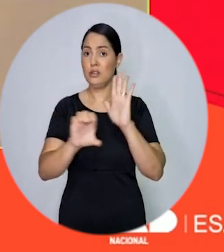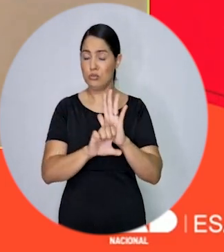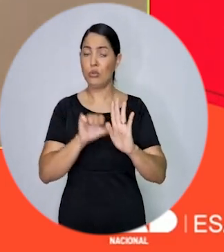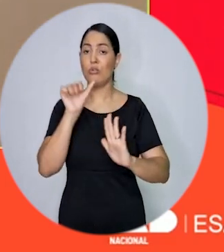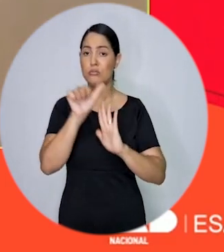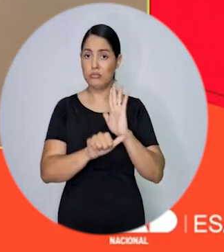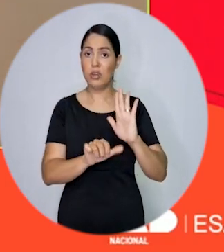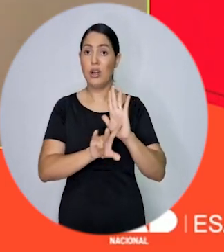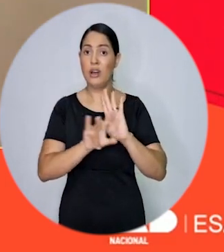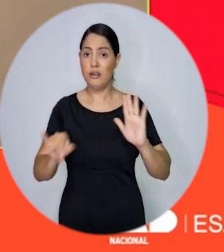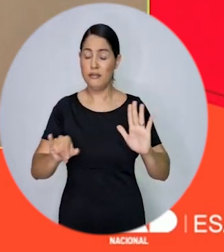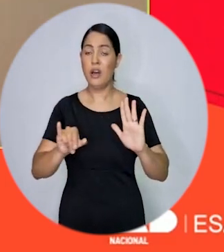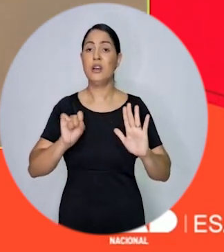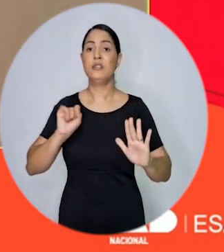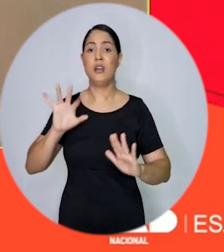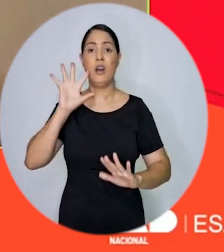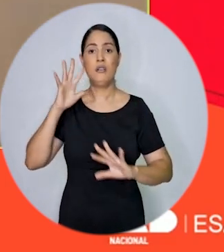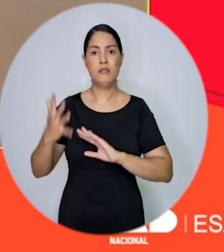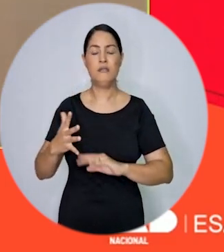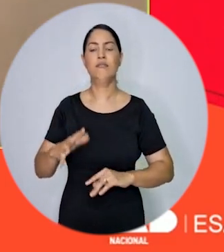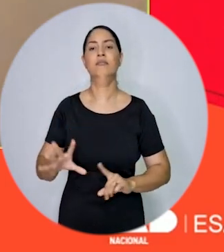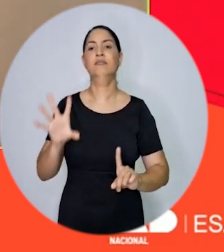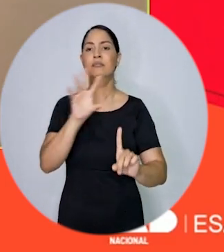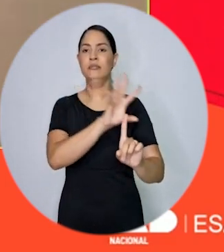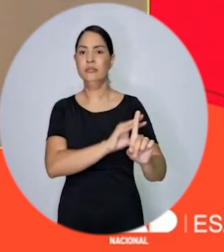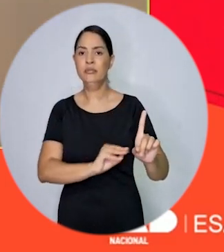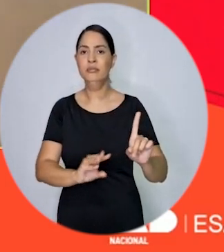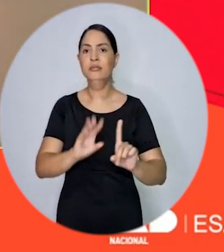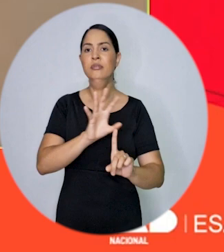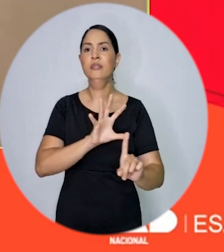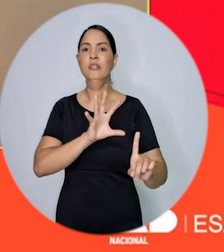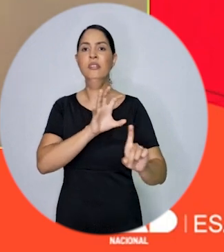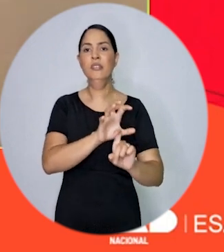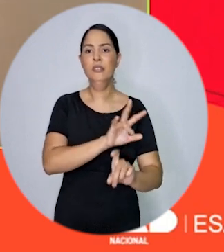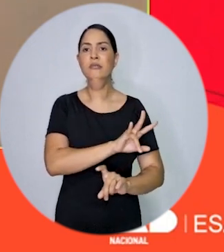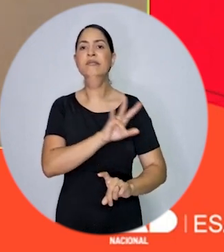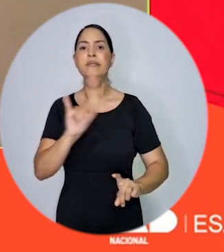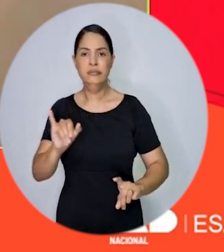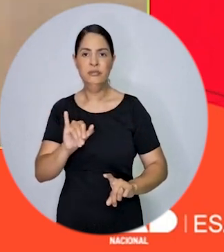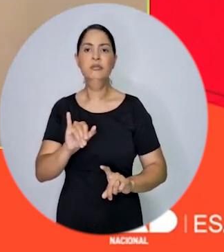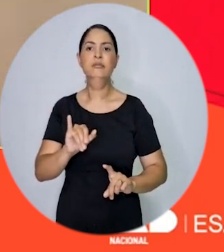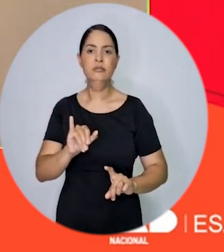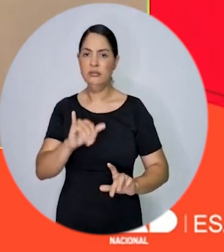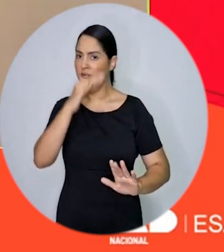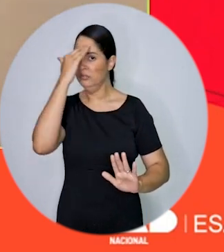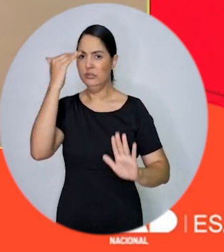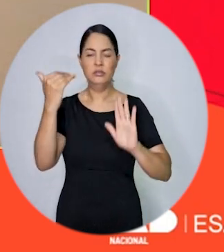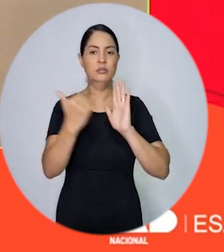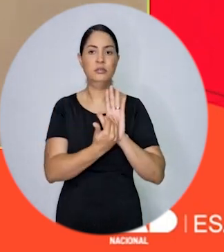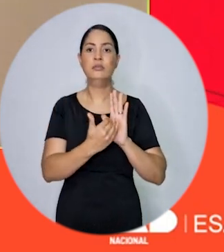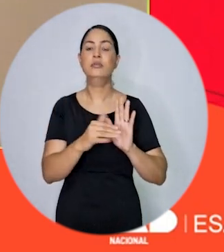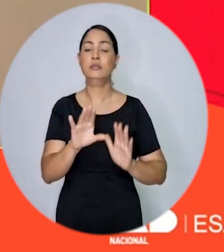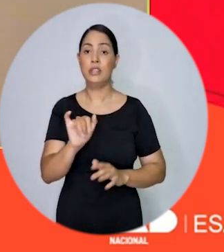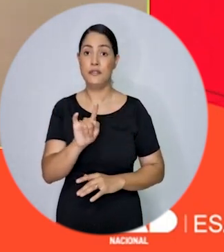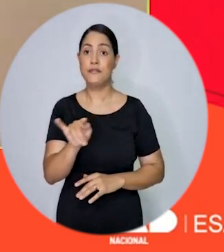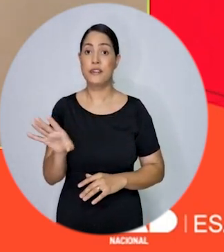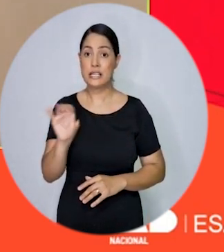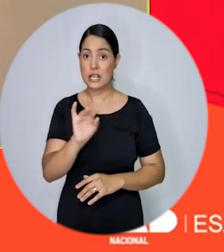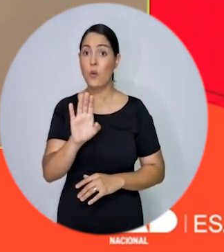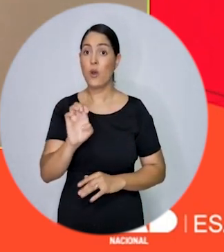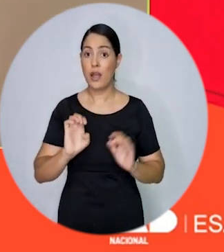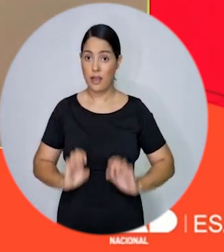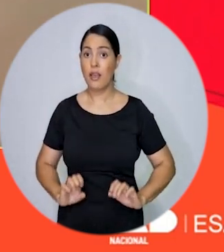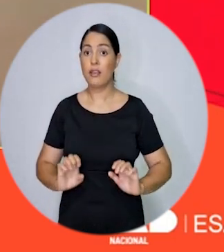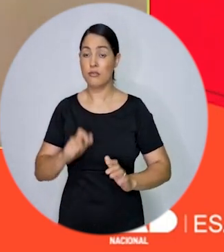estatuto e inserir no nosso estatuto o assédio moral e sexual como infração ético-disciplinar. Para esse ano,